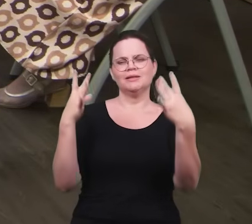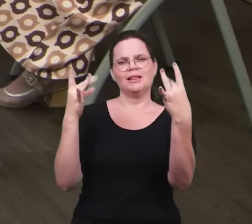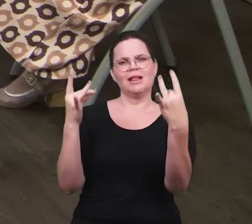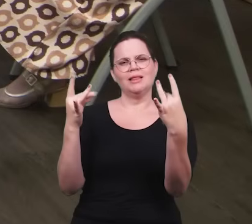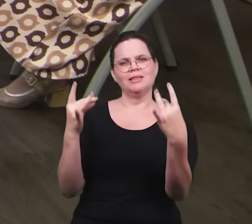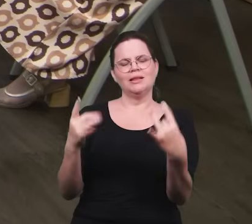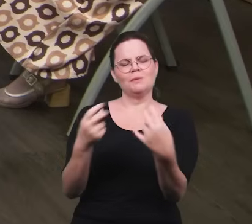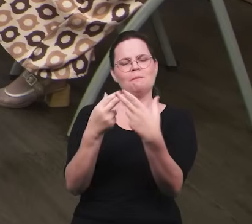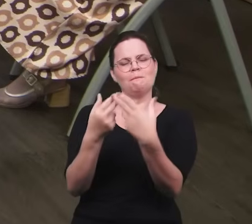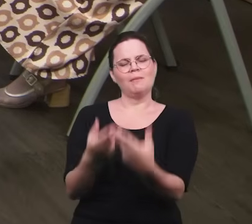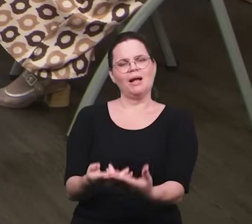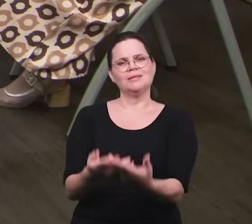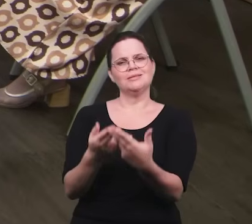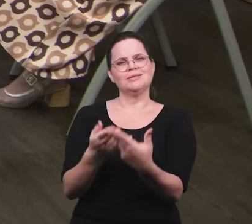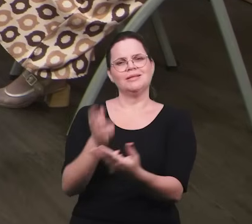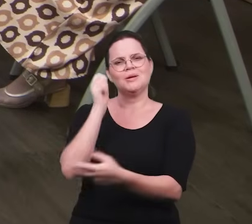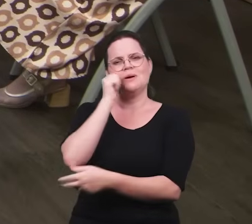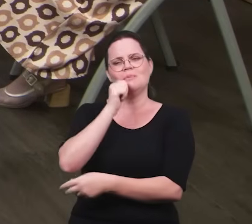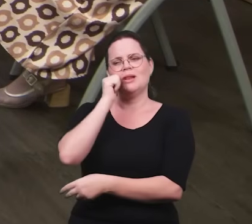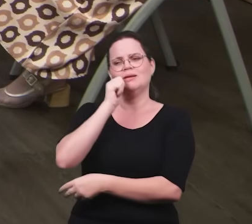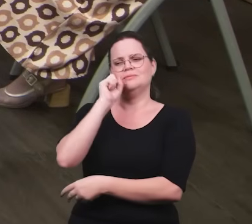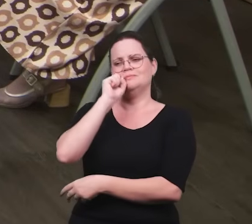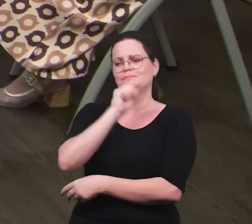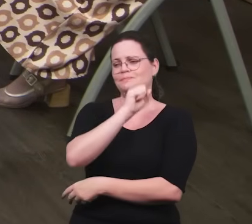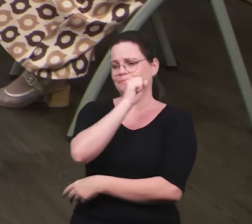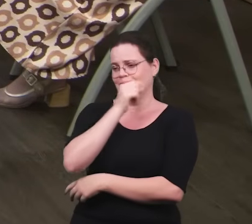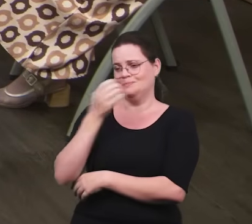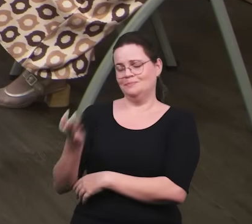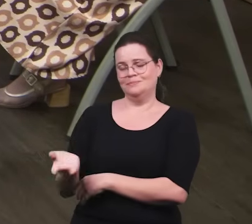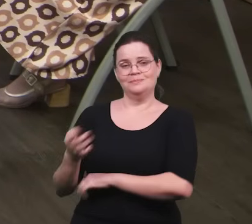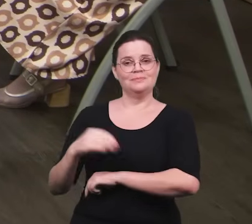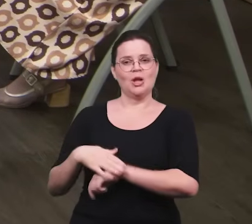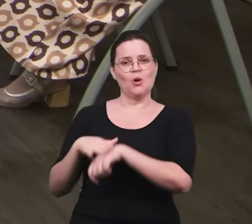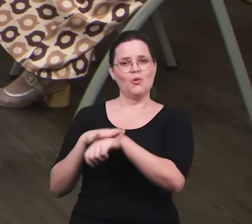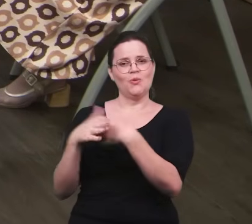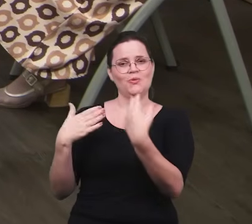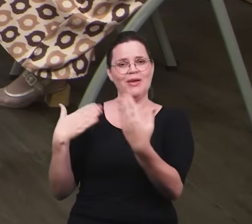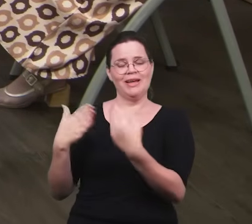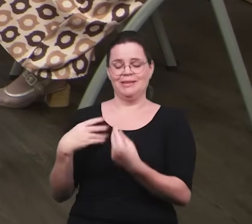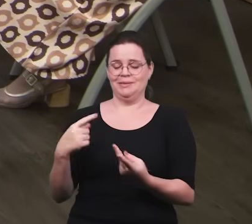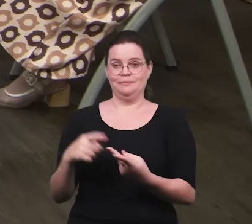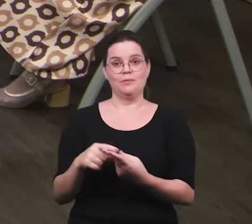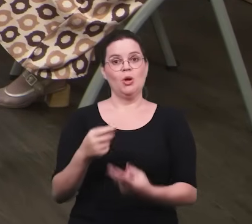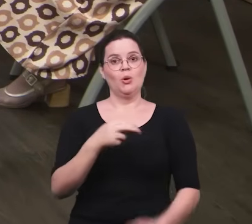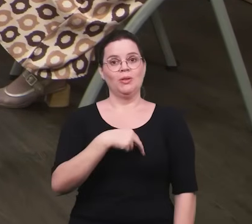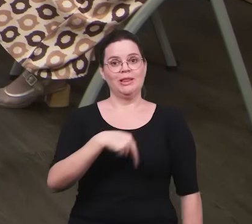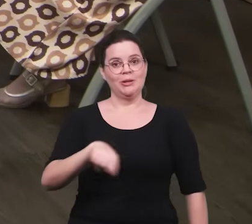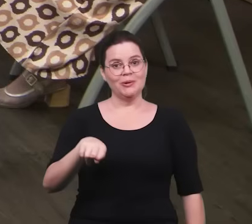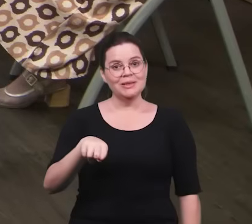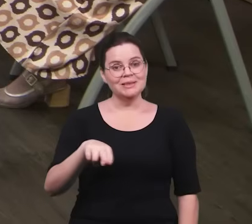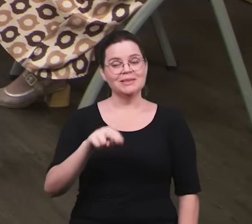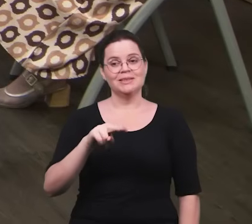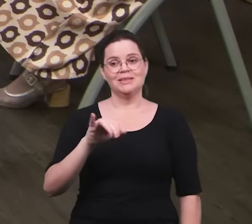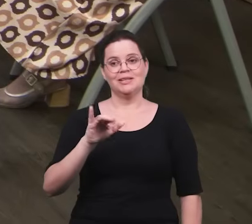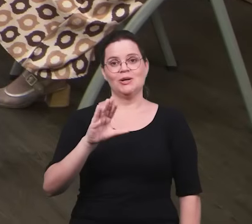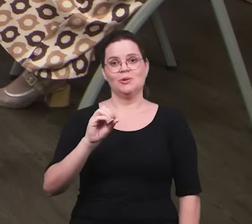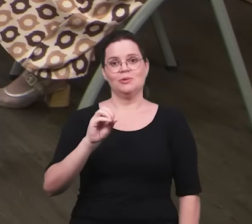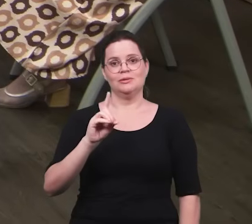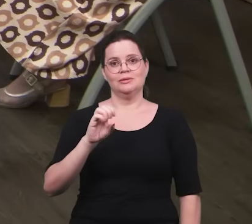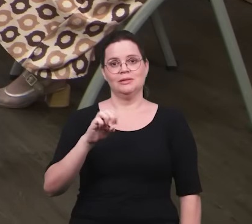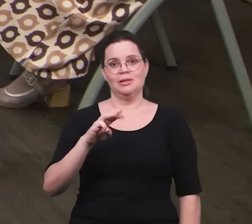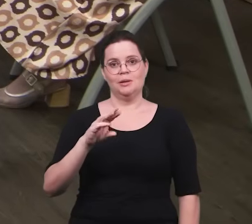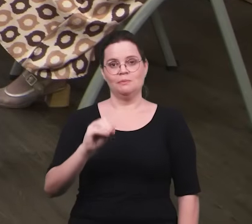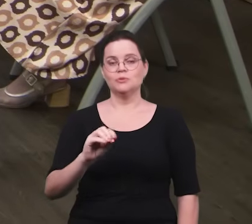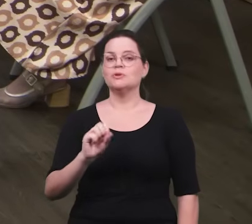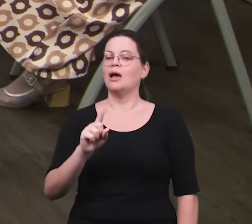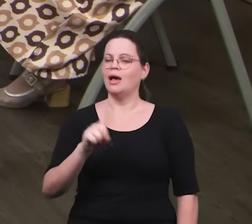minuciosamente, pacientemente, com a mulher samaritana. Está lá esse diálogo. Com Nicodemos. Então, é uma